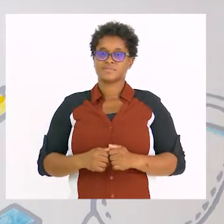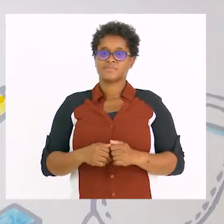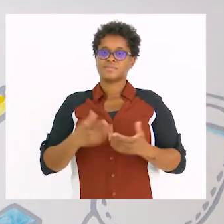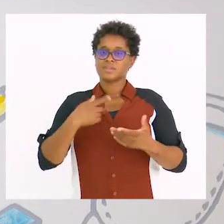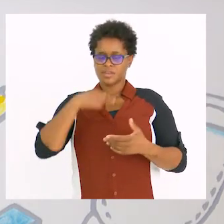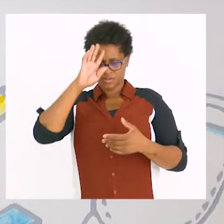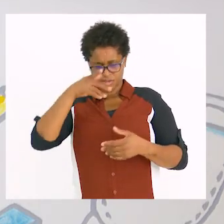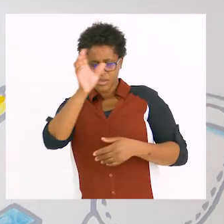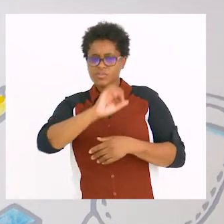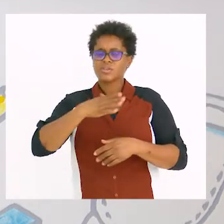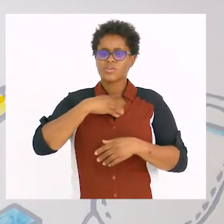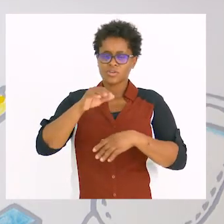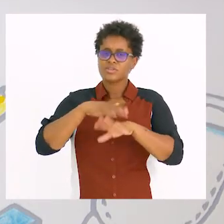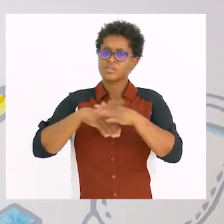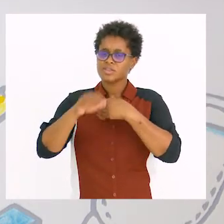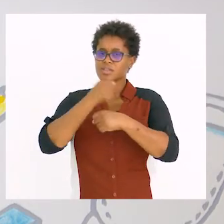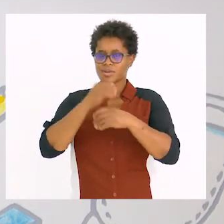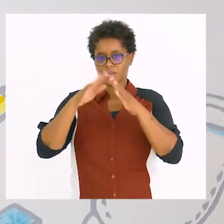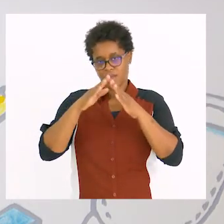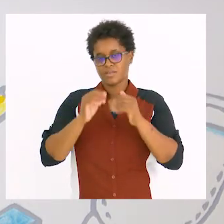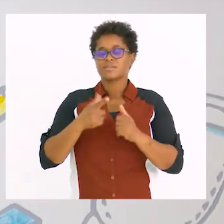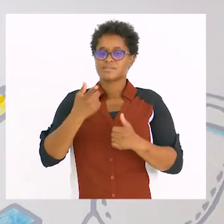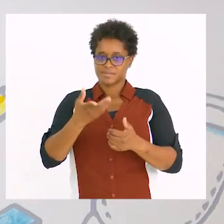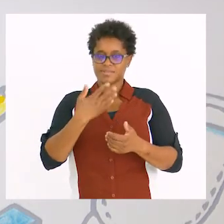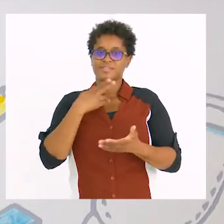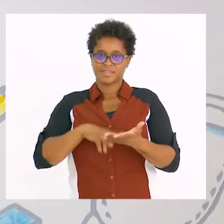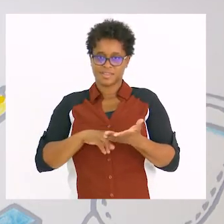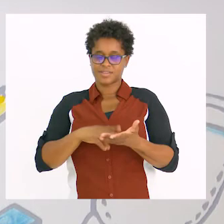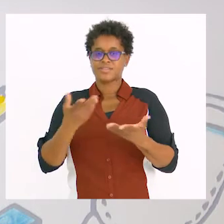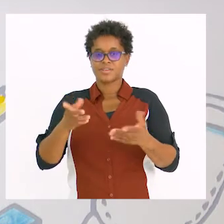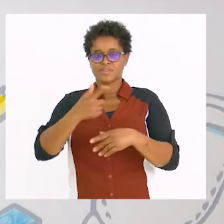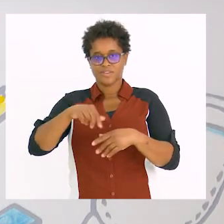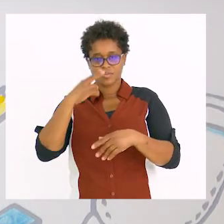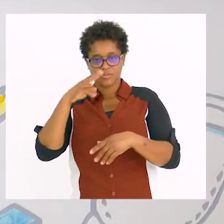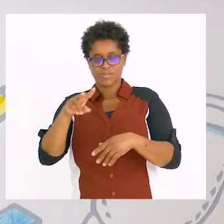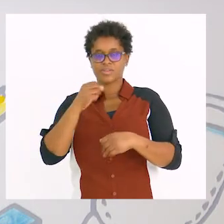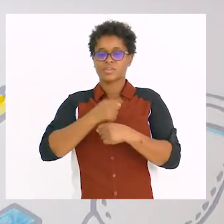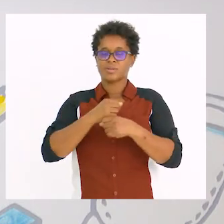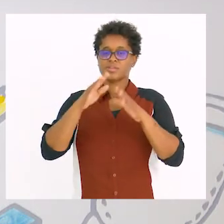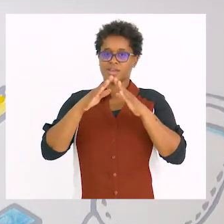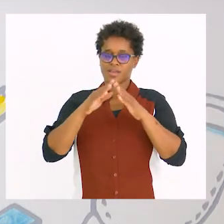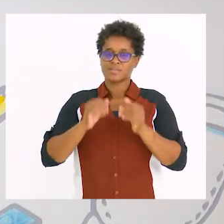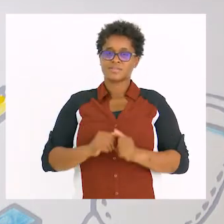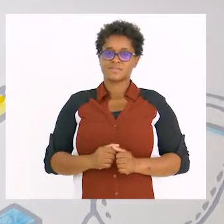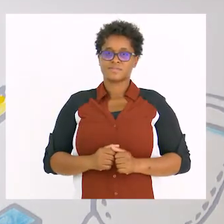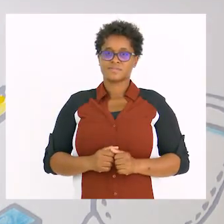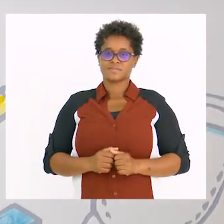Eu sei que vocês gostam de fazer trabalho de casa, não é? Então vamos lá ver o trabalho de